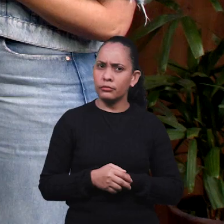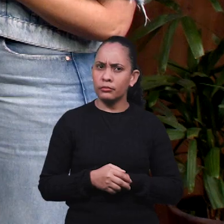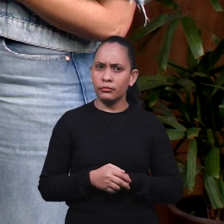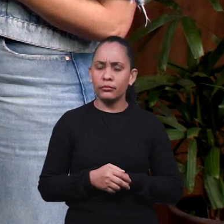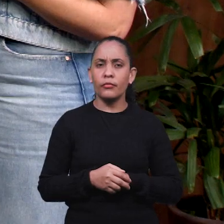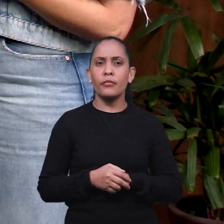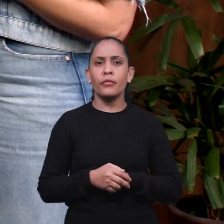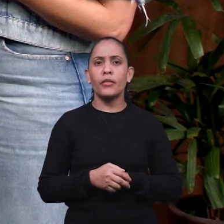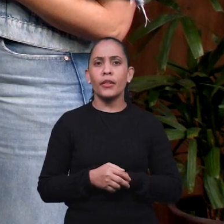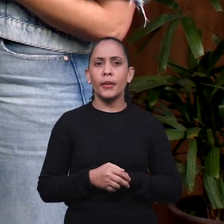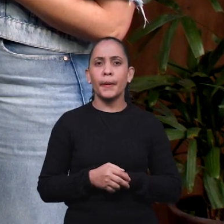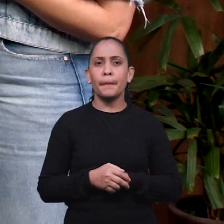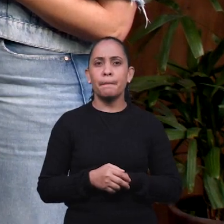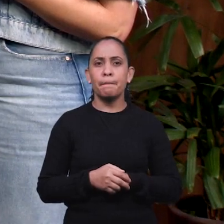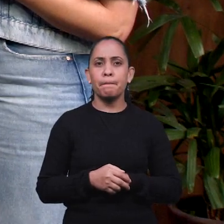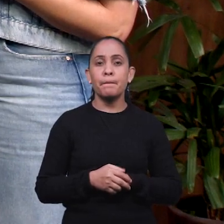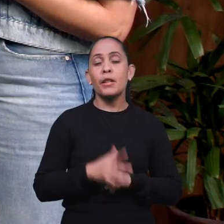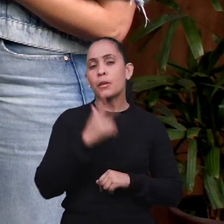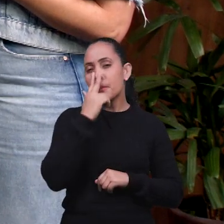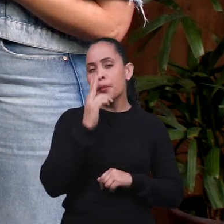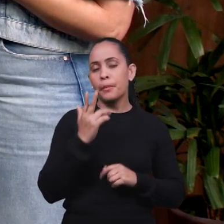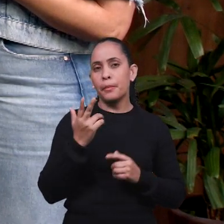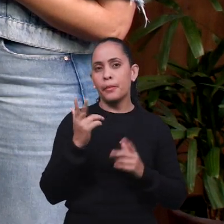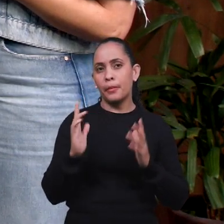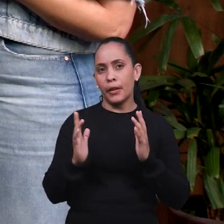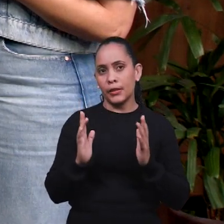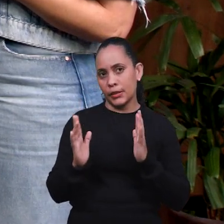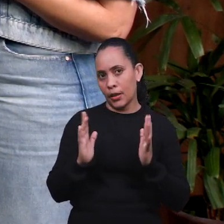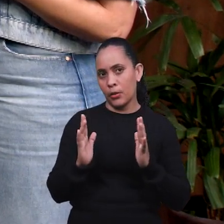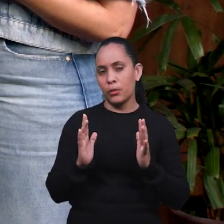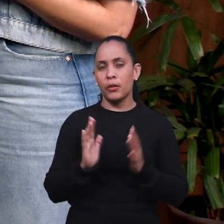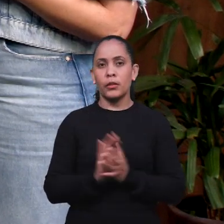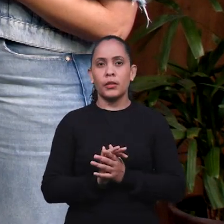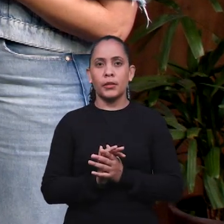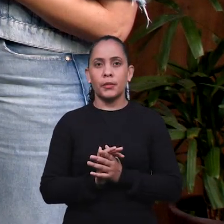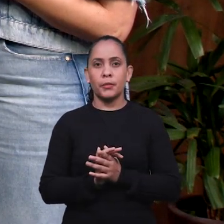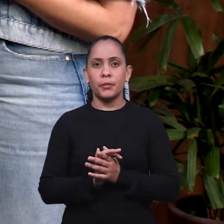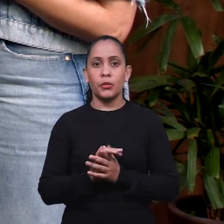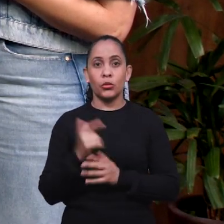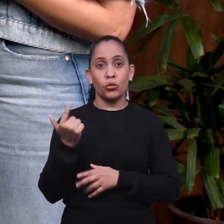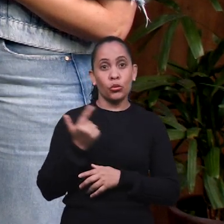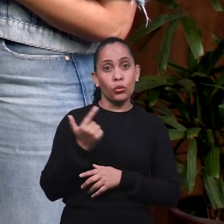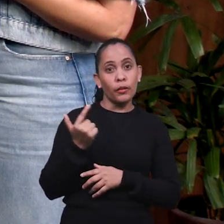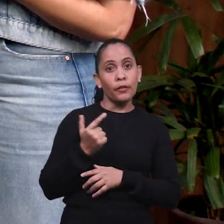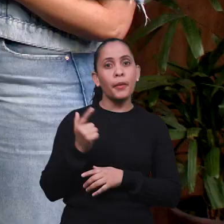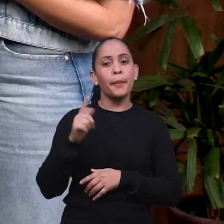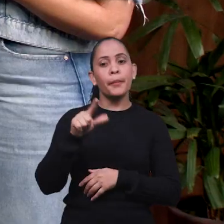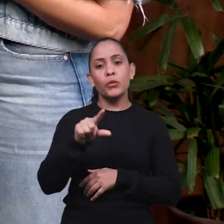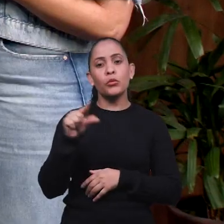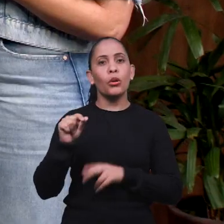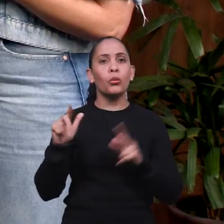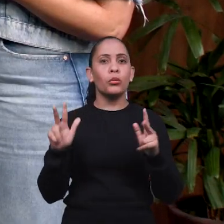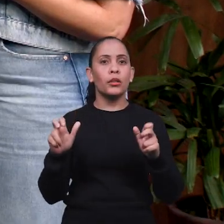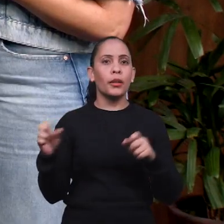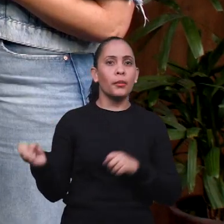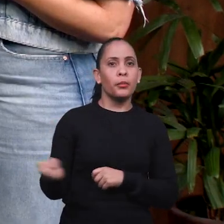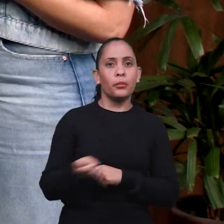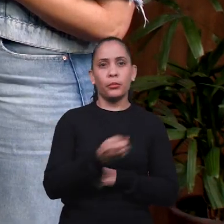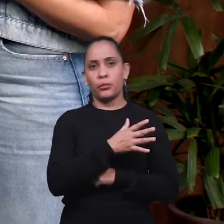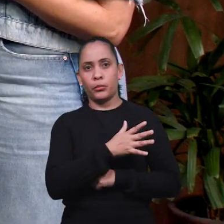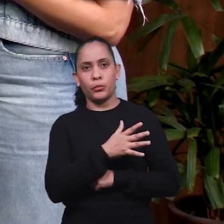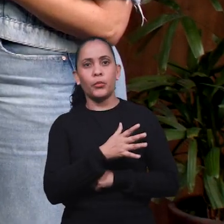né? É o único tema que já apareceu nesse cenário da ONU pela segunda vez. Sempre eles escolhem um tema